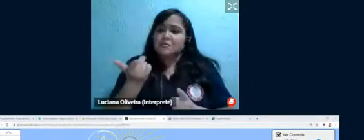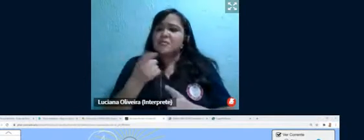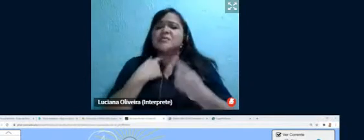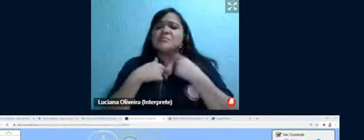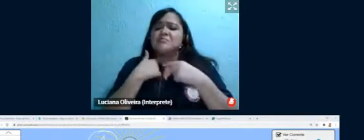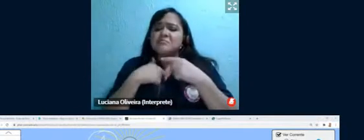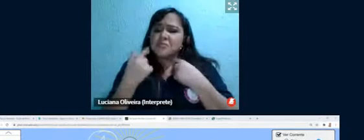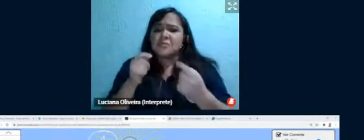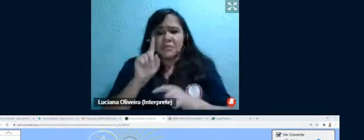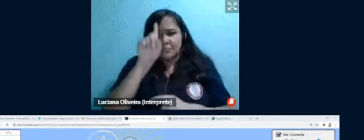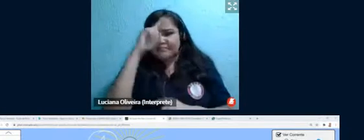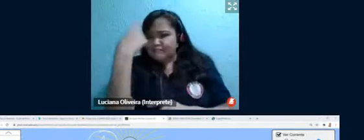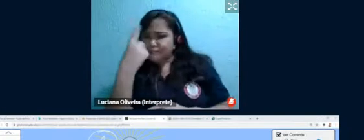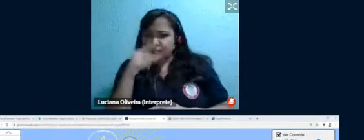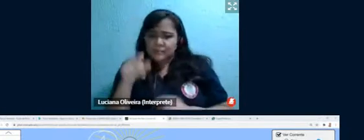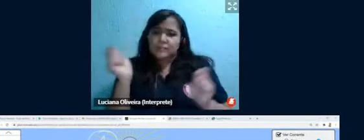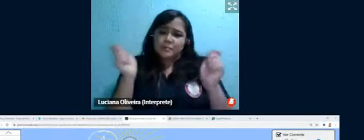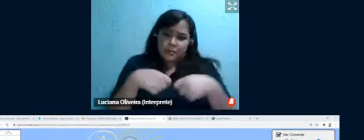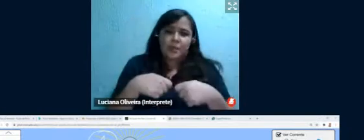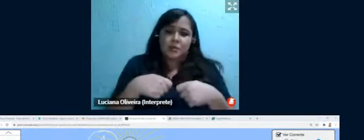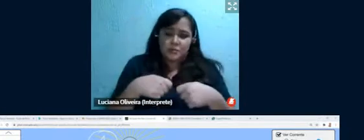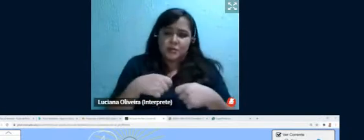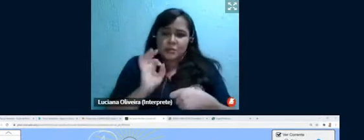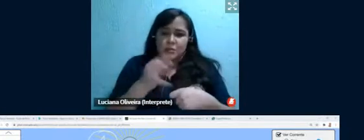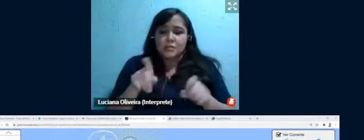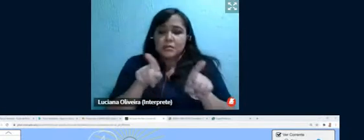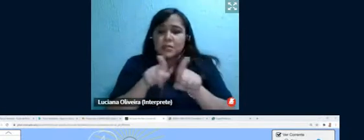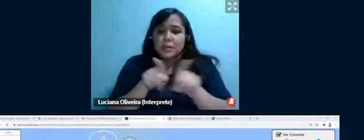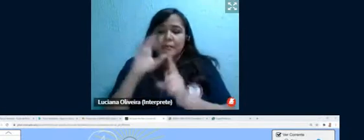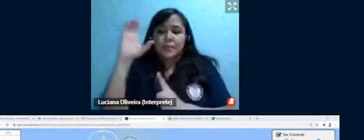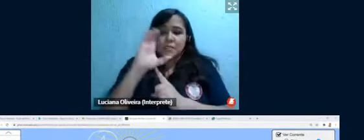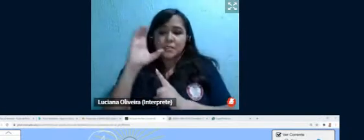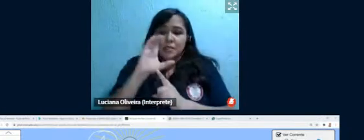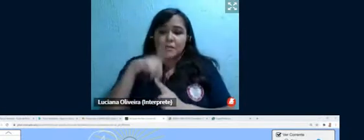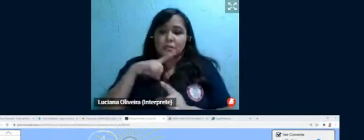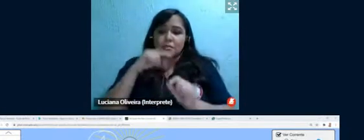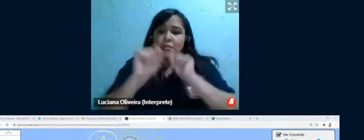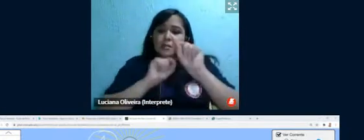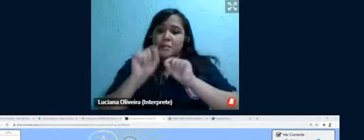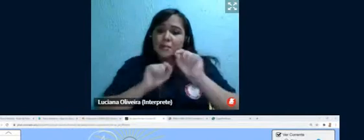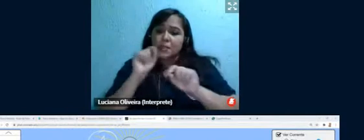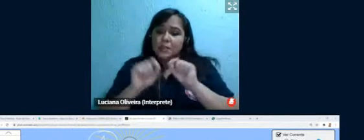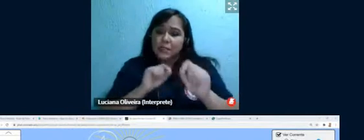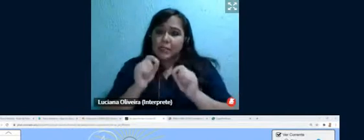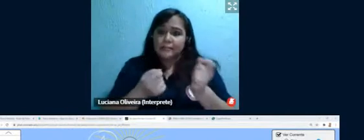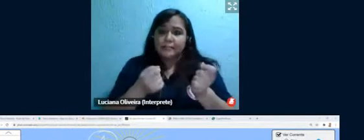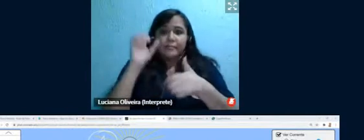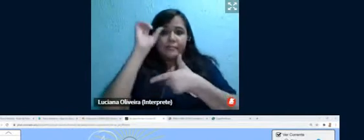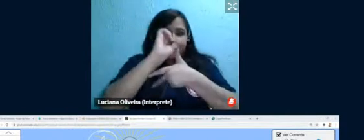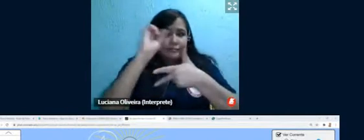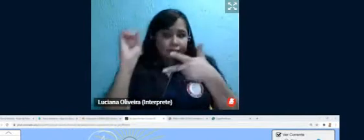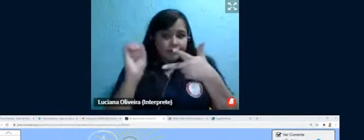fazer o circuito que você quiser. Ainda na parte de circuitos, tem algo que é muito cobrado em questões do Enem, que